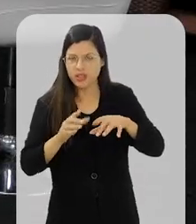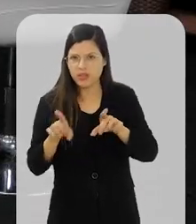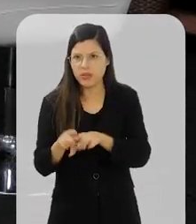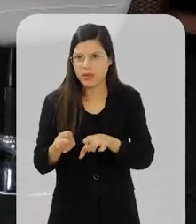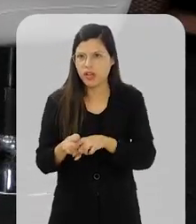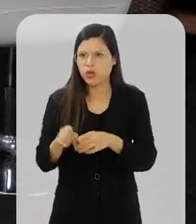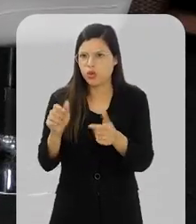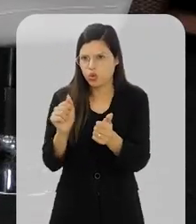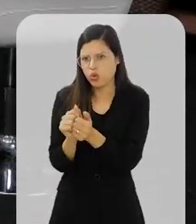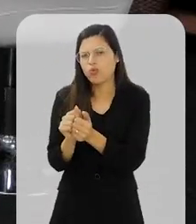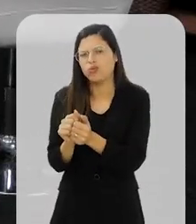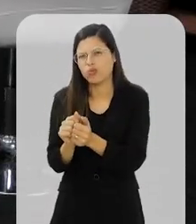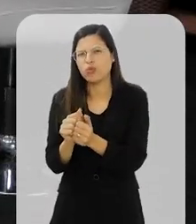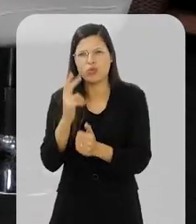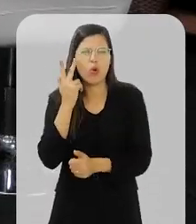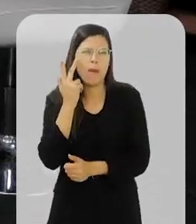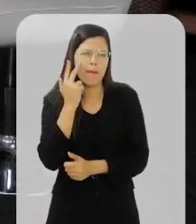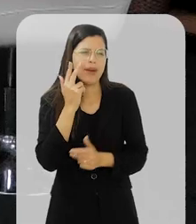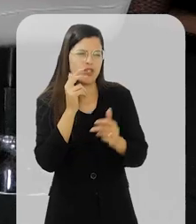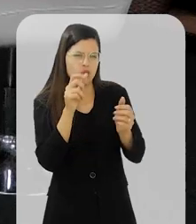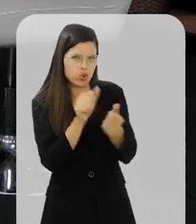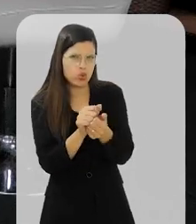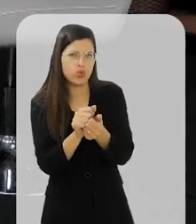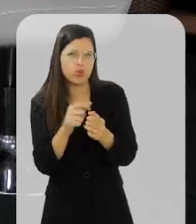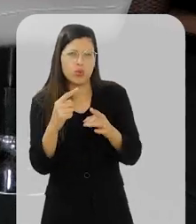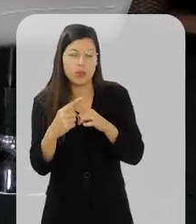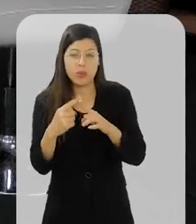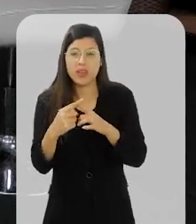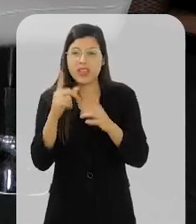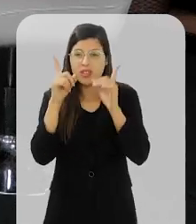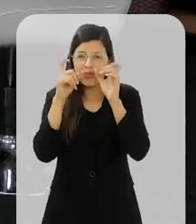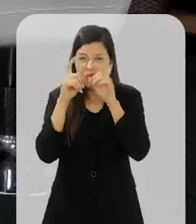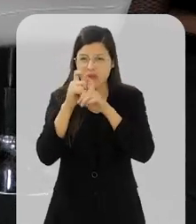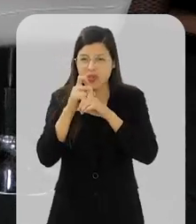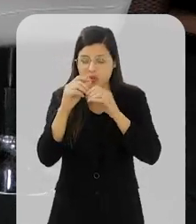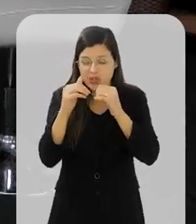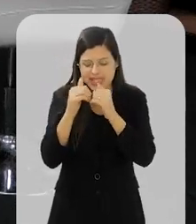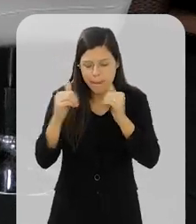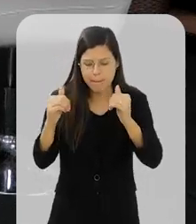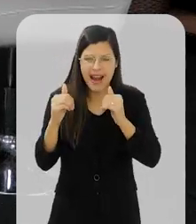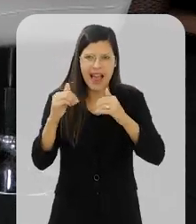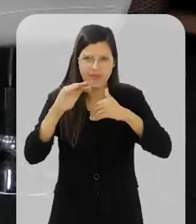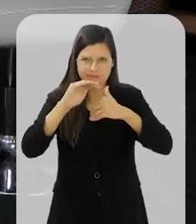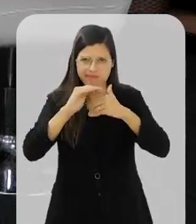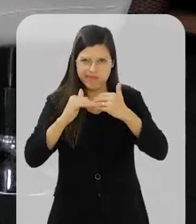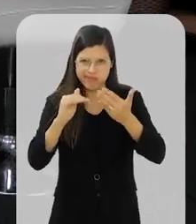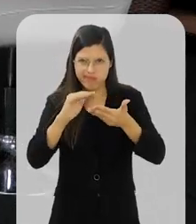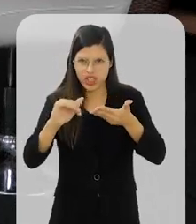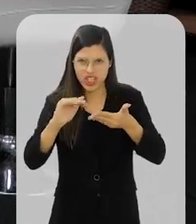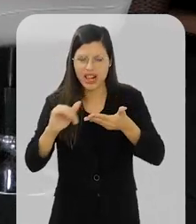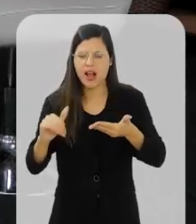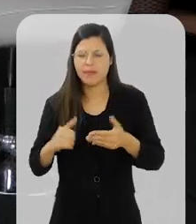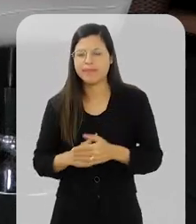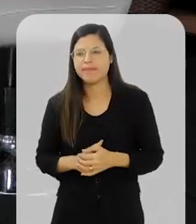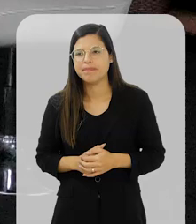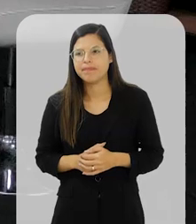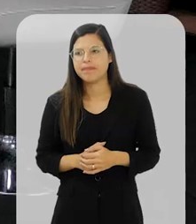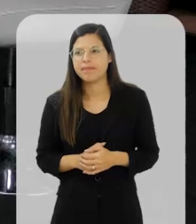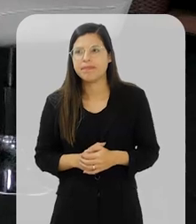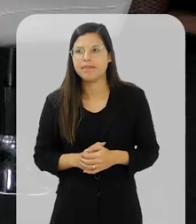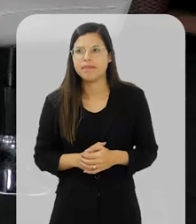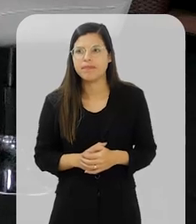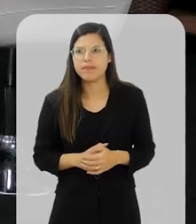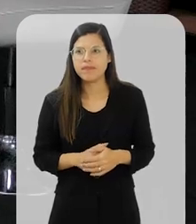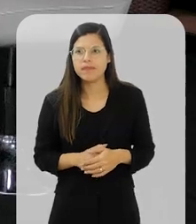casca. Fica quase impossível você separar. Porque é uma capa muito fininha ali que protege o caroço. Uma película, de fato,